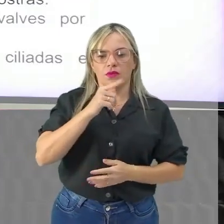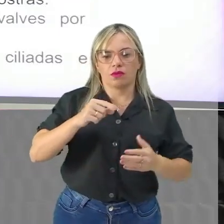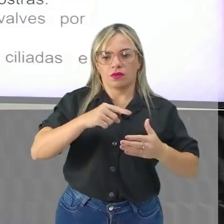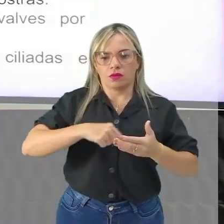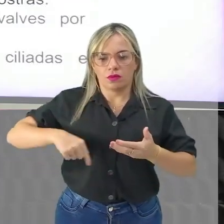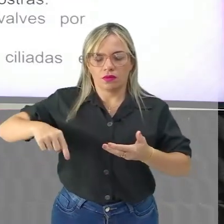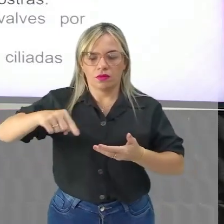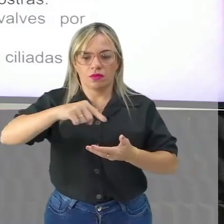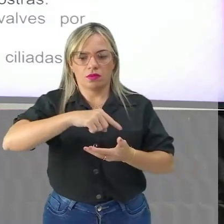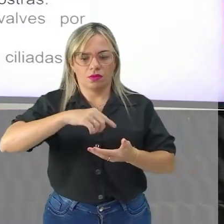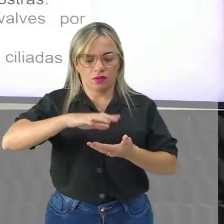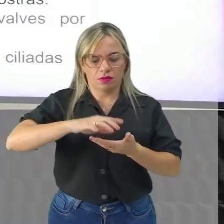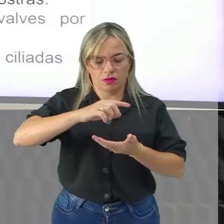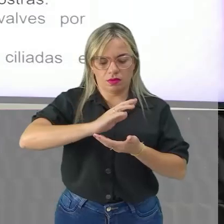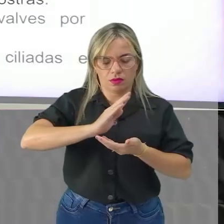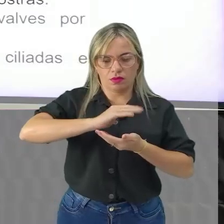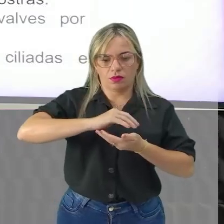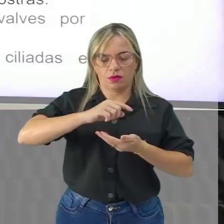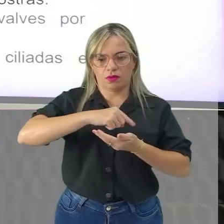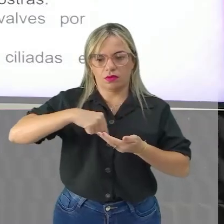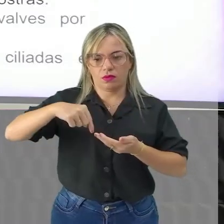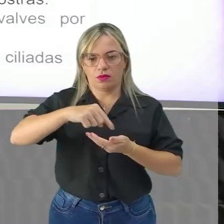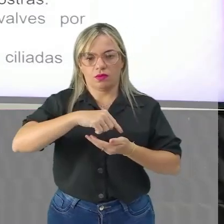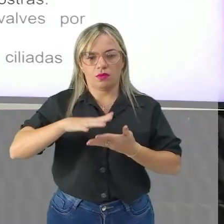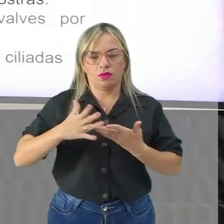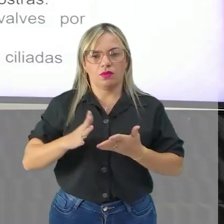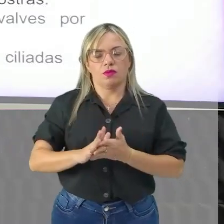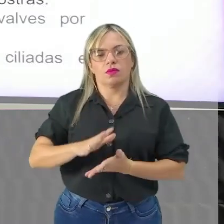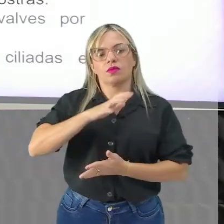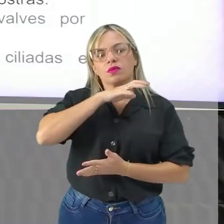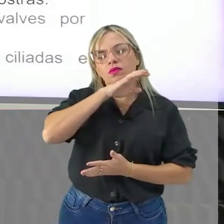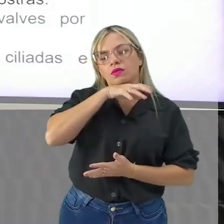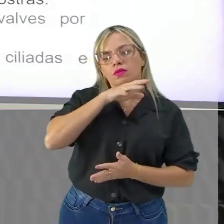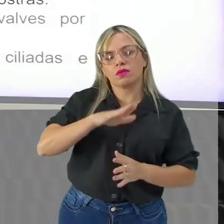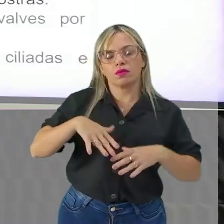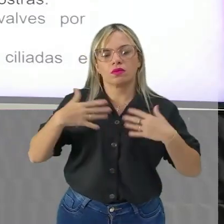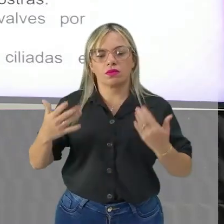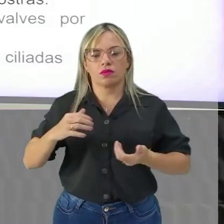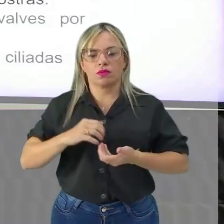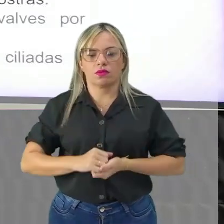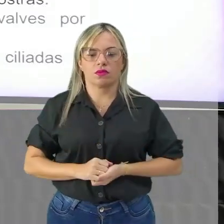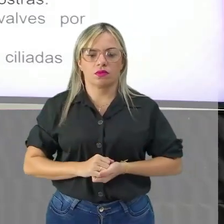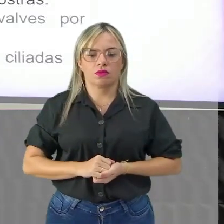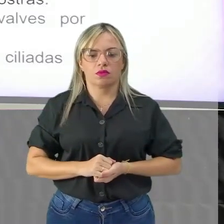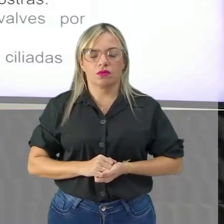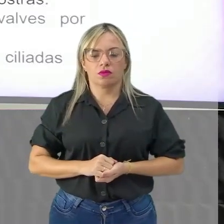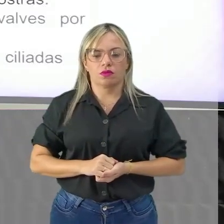redor do animal, né? Então,